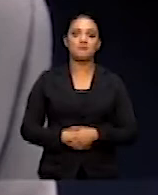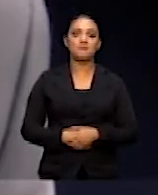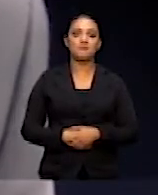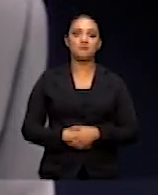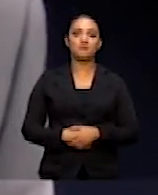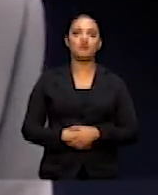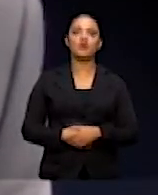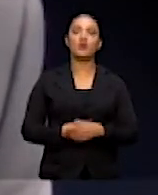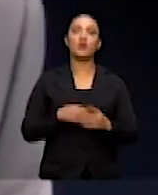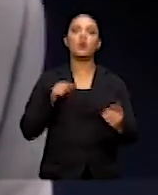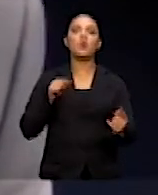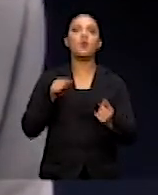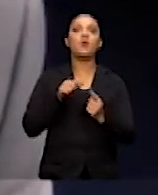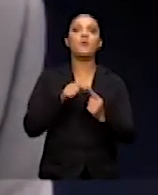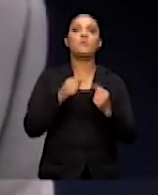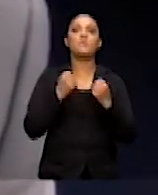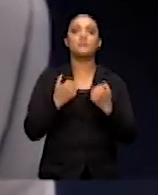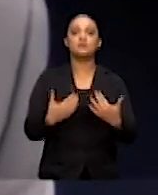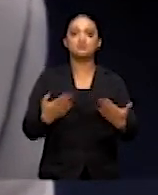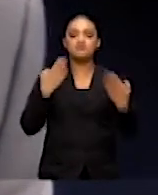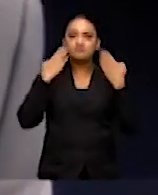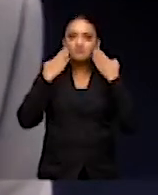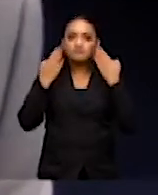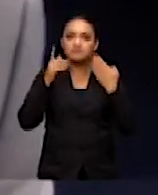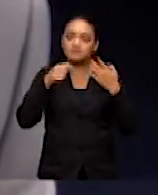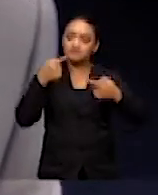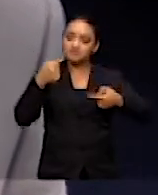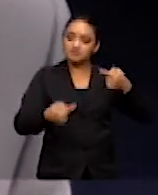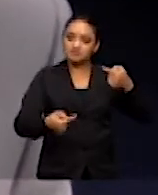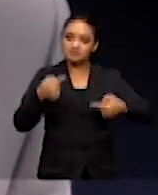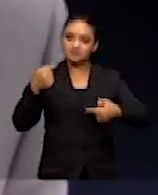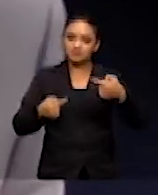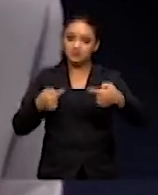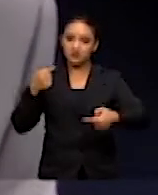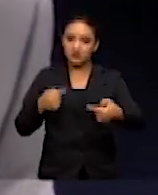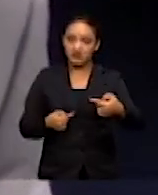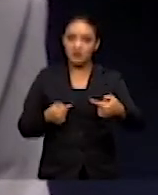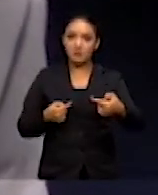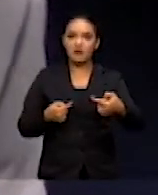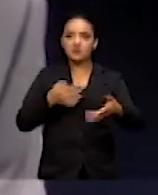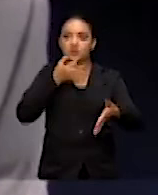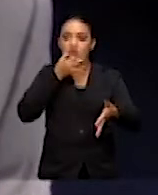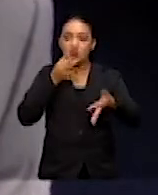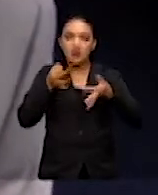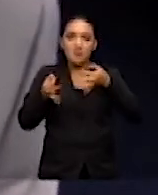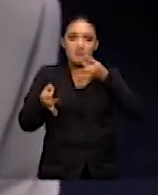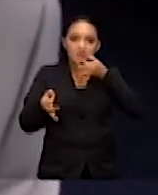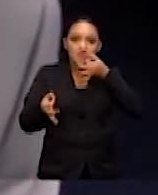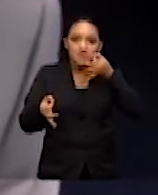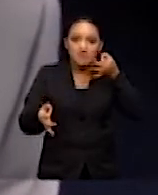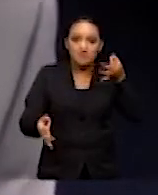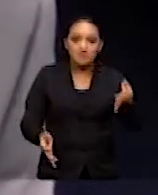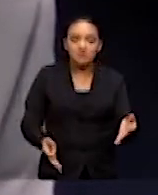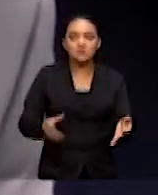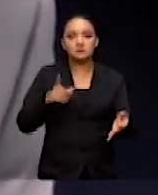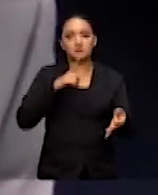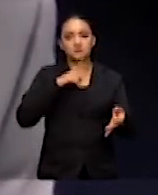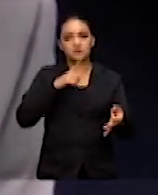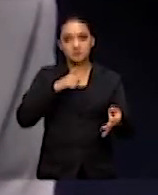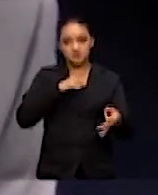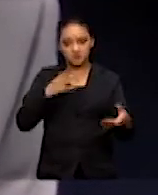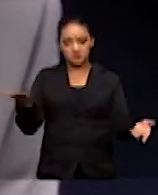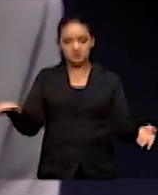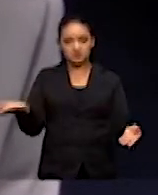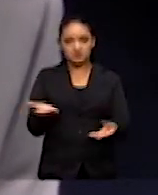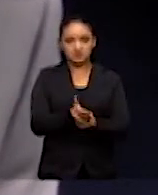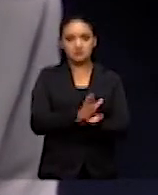o objetivo desta audiência é o debate sobre as posições argumentativas apresentadas no